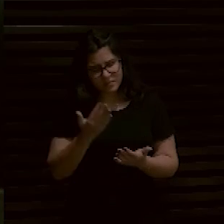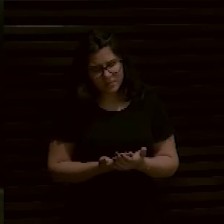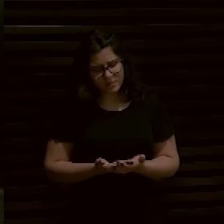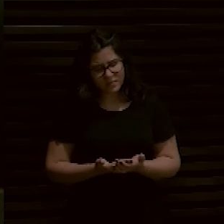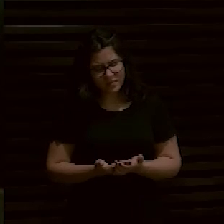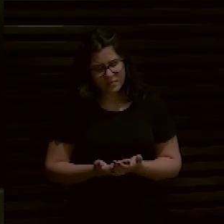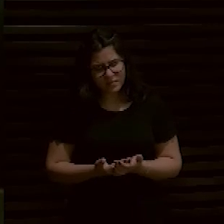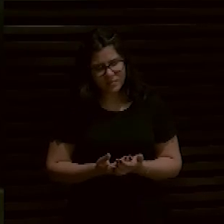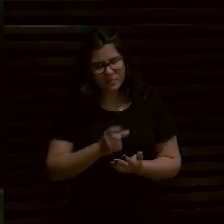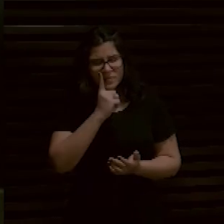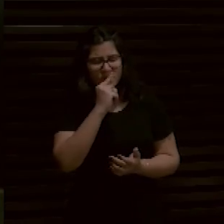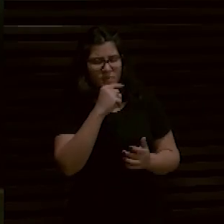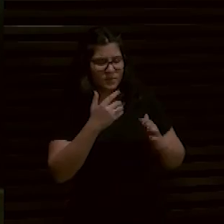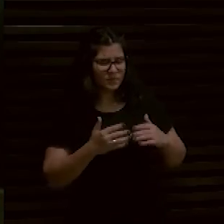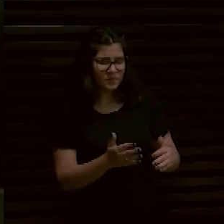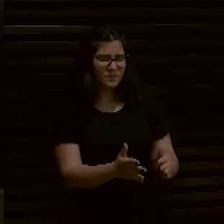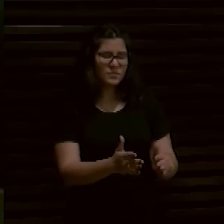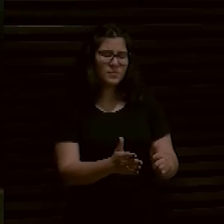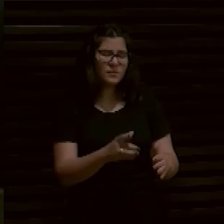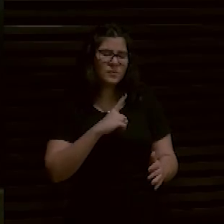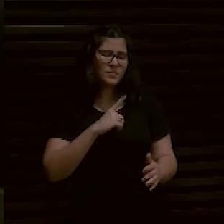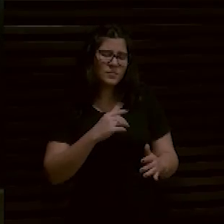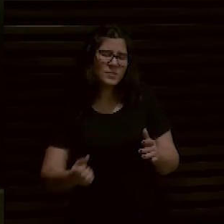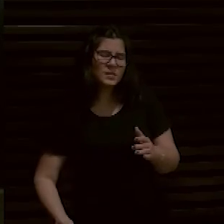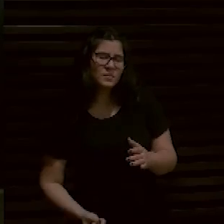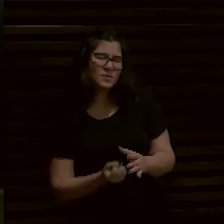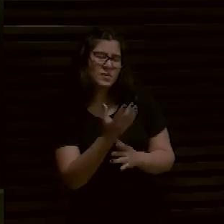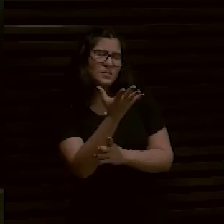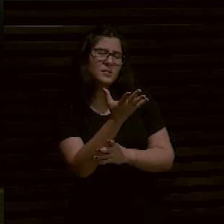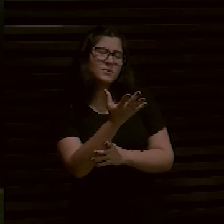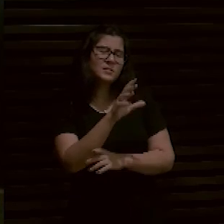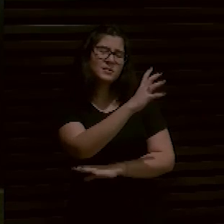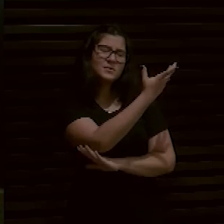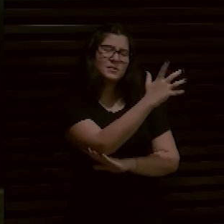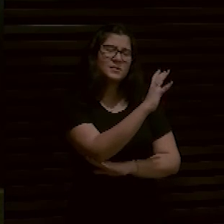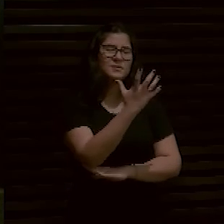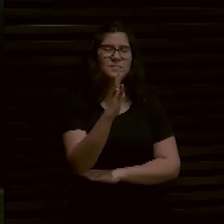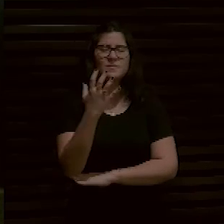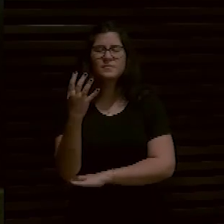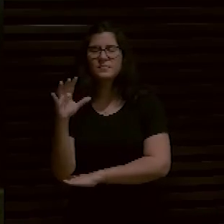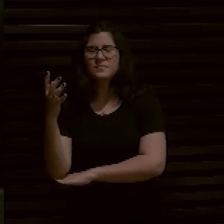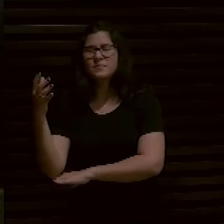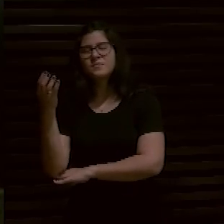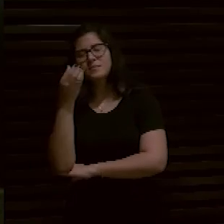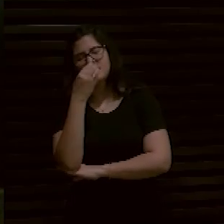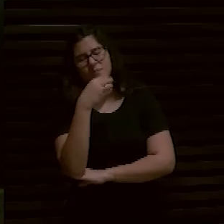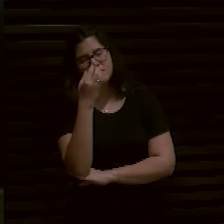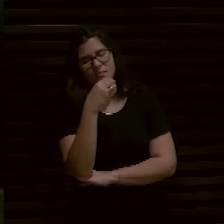às margens do rio há abundância de árvores e elas frutificam,